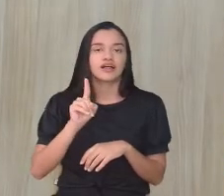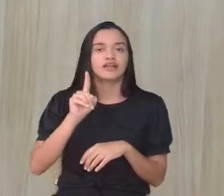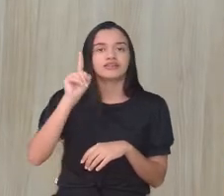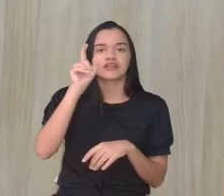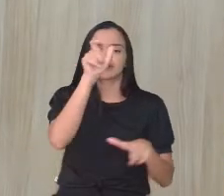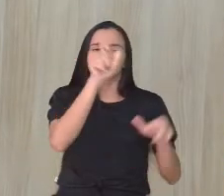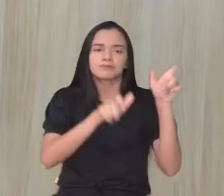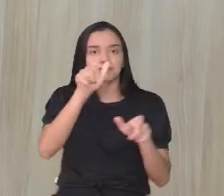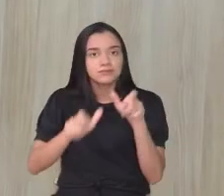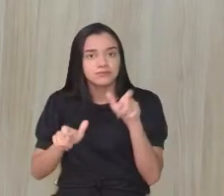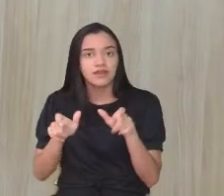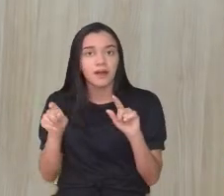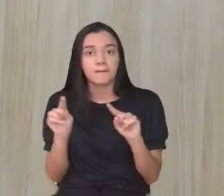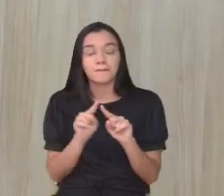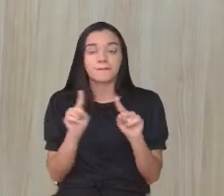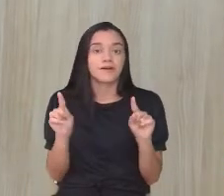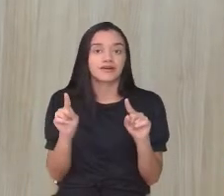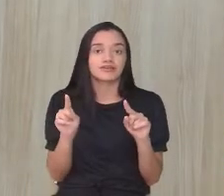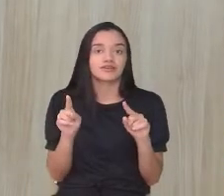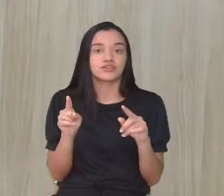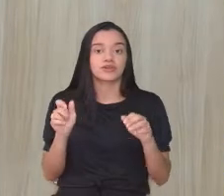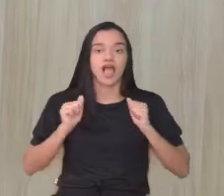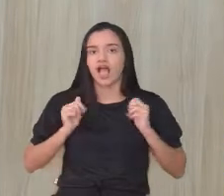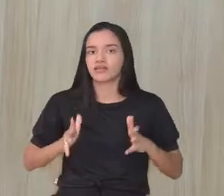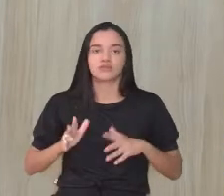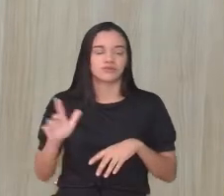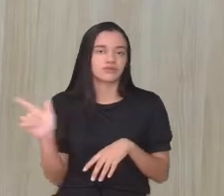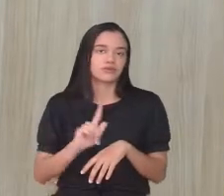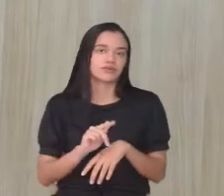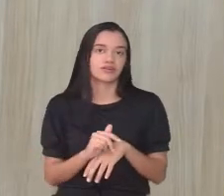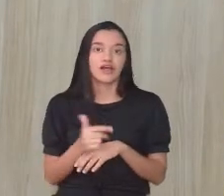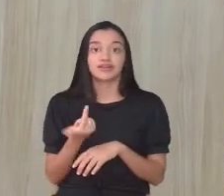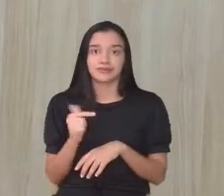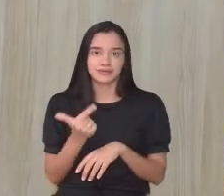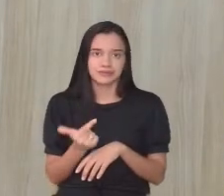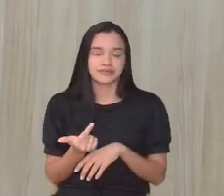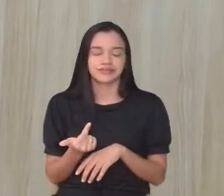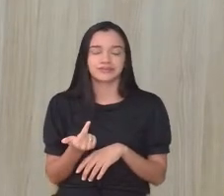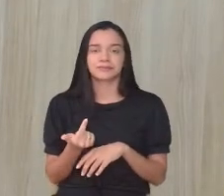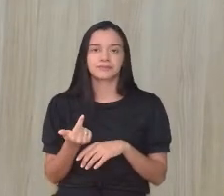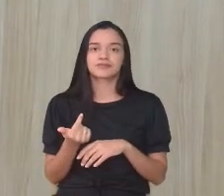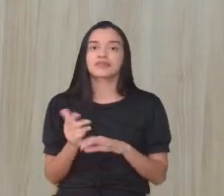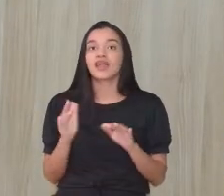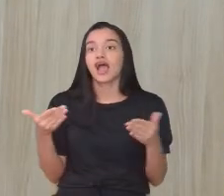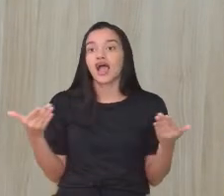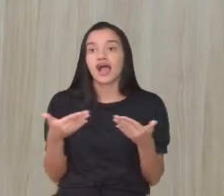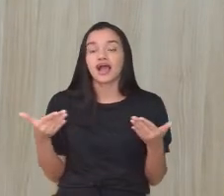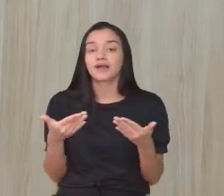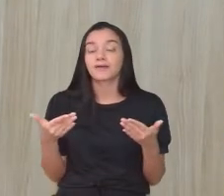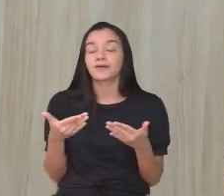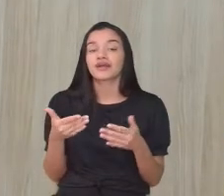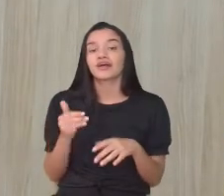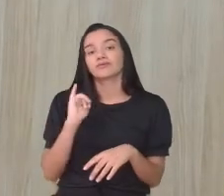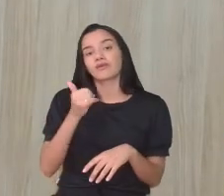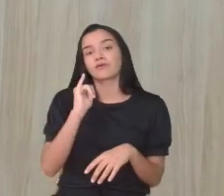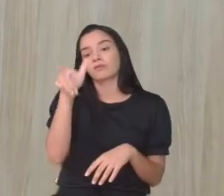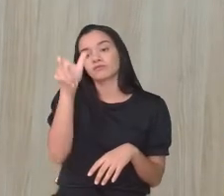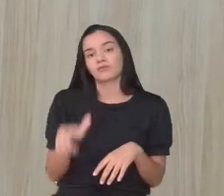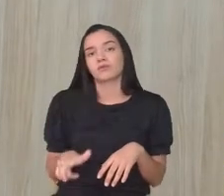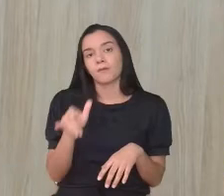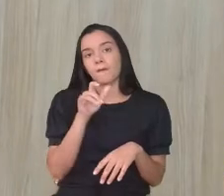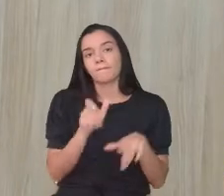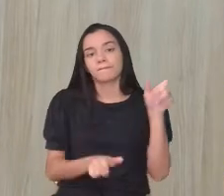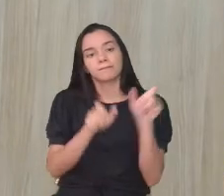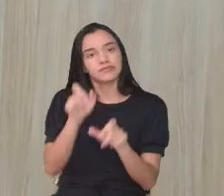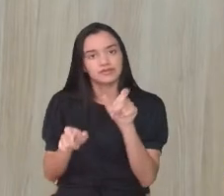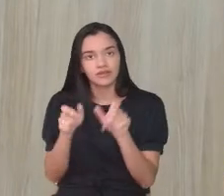as personagens, mas ele não exerce nenhuma ação na história, a não ser contá-la. Já o narrador personagem participa da